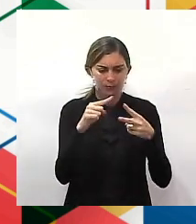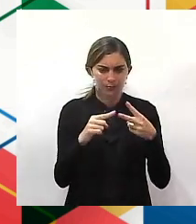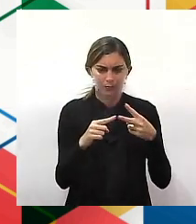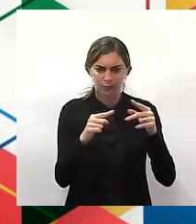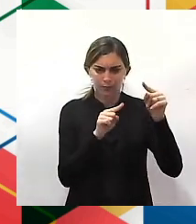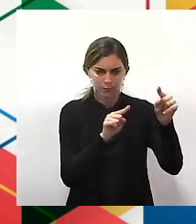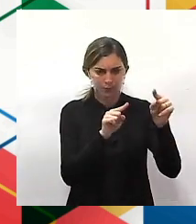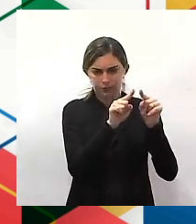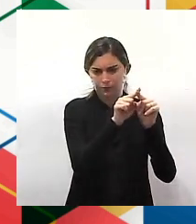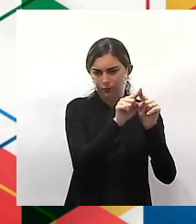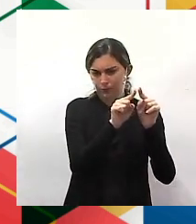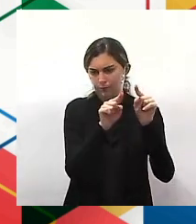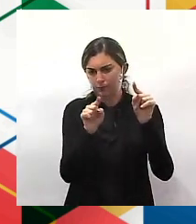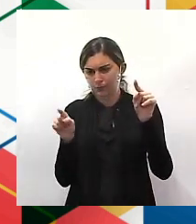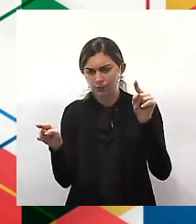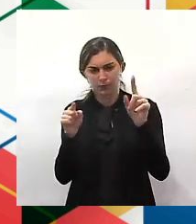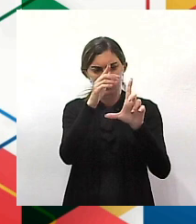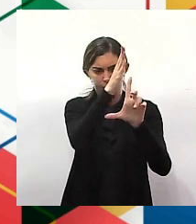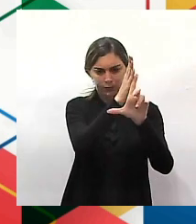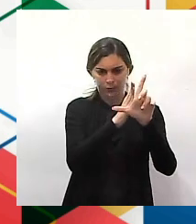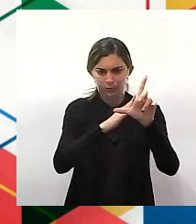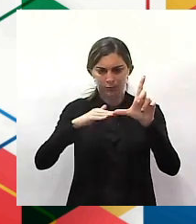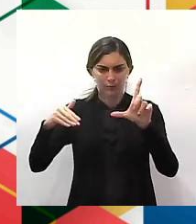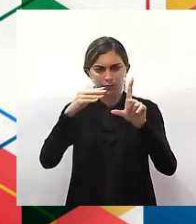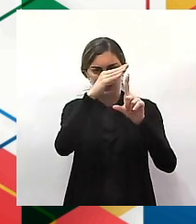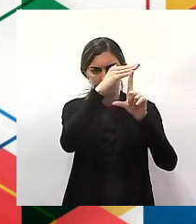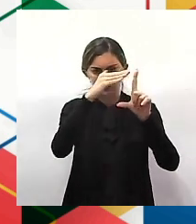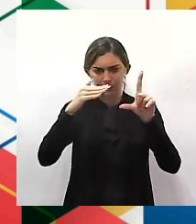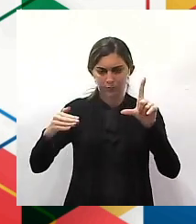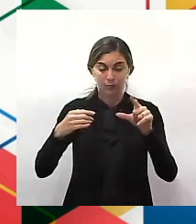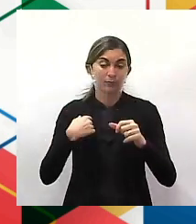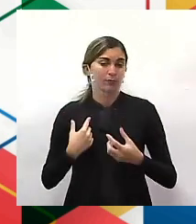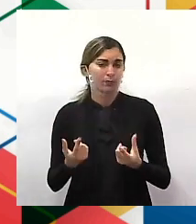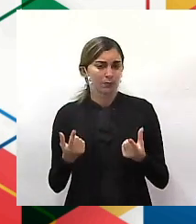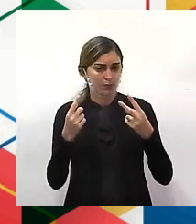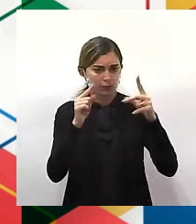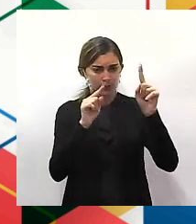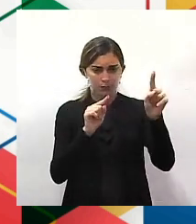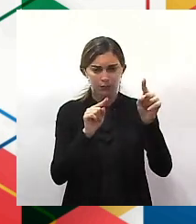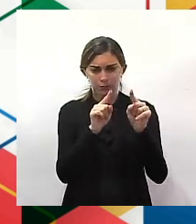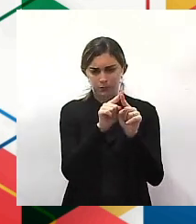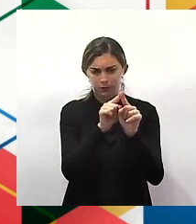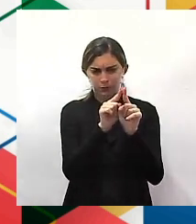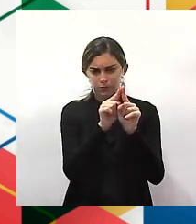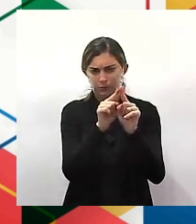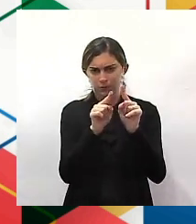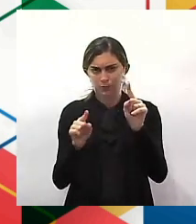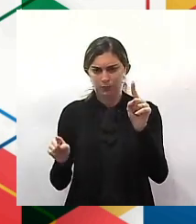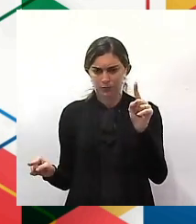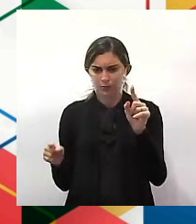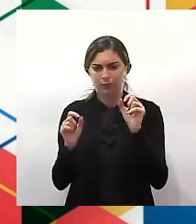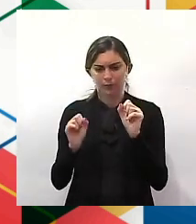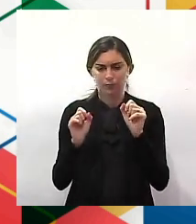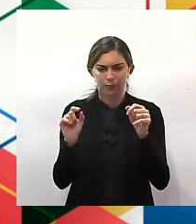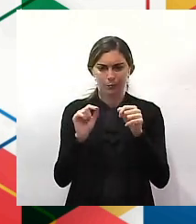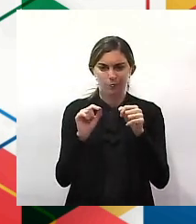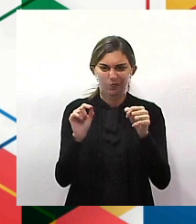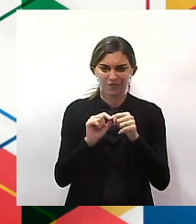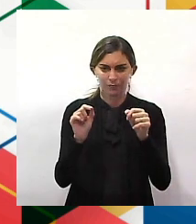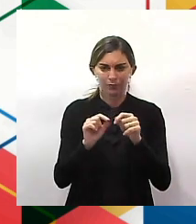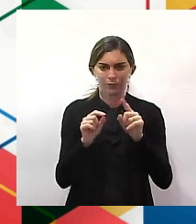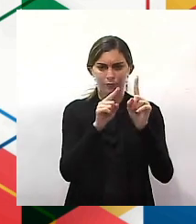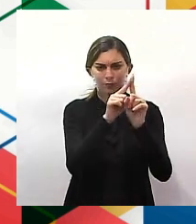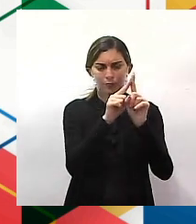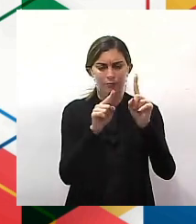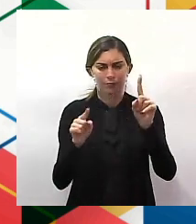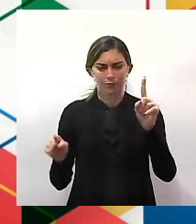e colocar no plano cartesiano. Veja só, quando eu coloco esses dois pontos no plano cartesiano, eu posso formar um triângulo retângulo